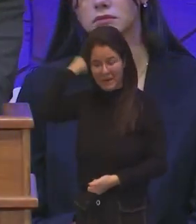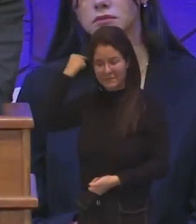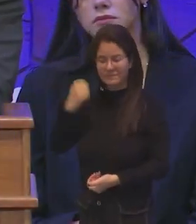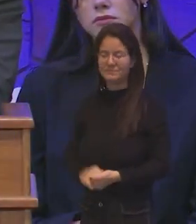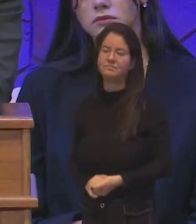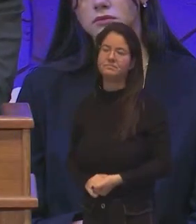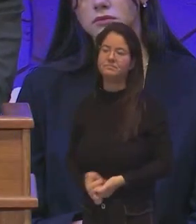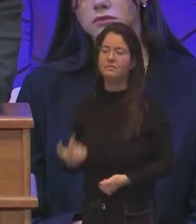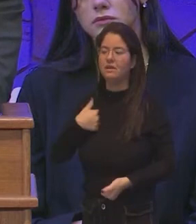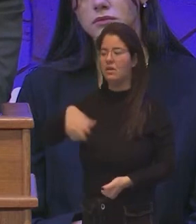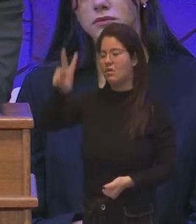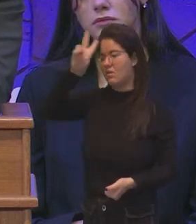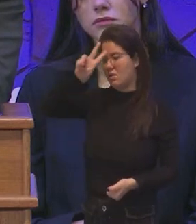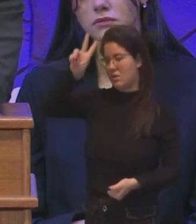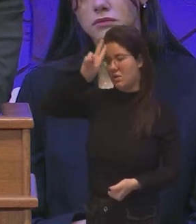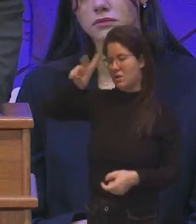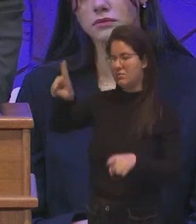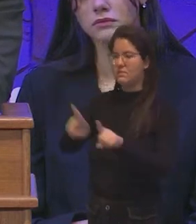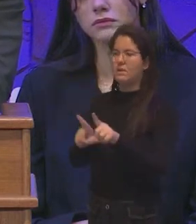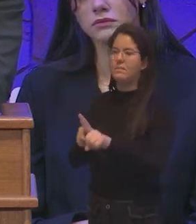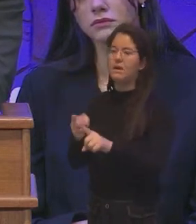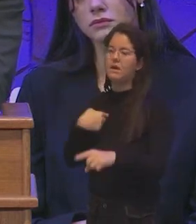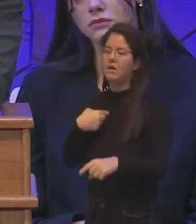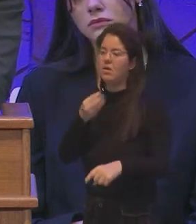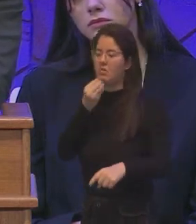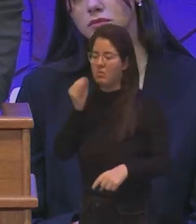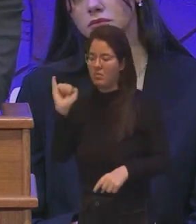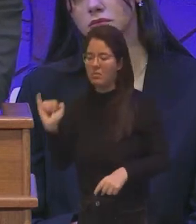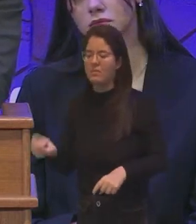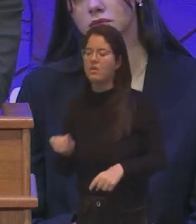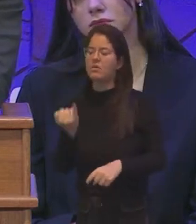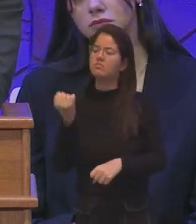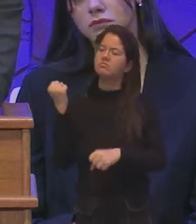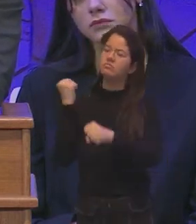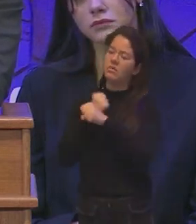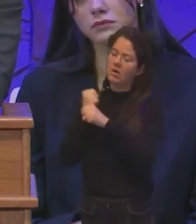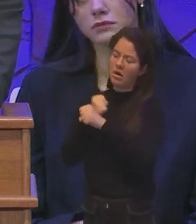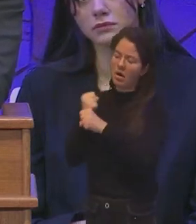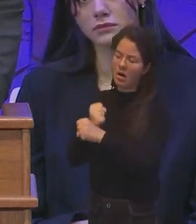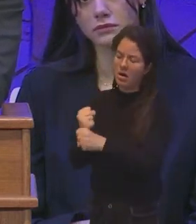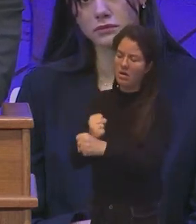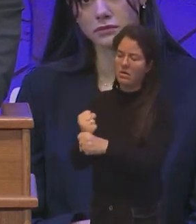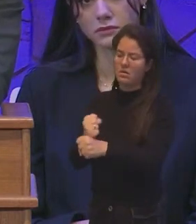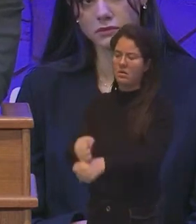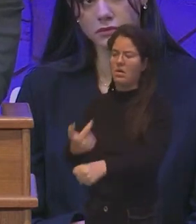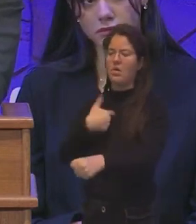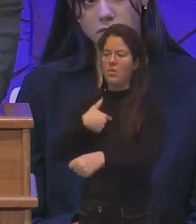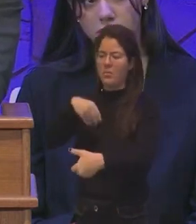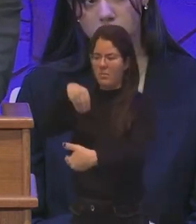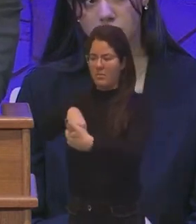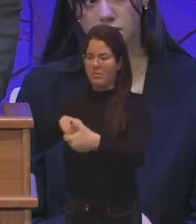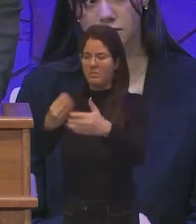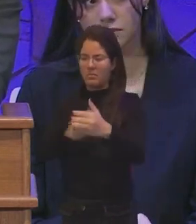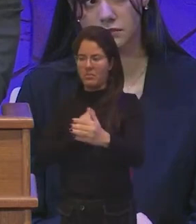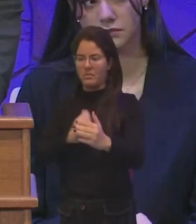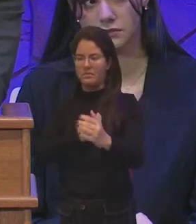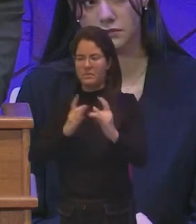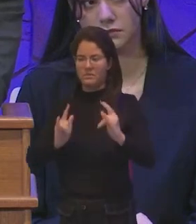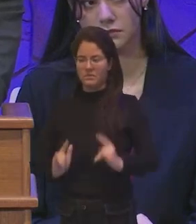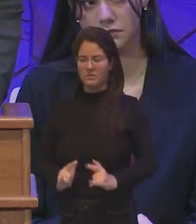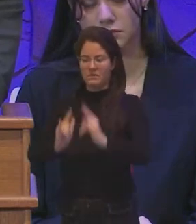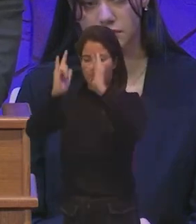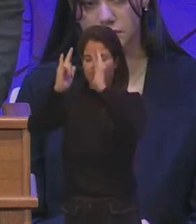Me recordo uma vez que eu tive o privilégio, depois de alguns anos morando em um edifício,